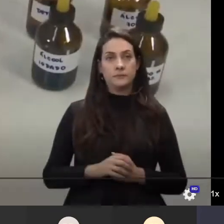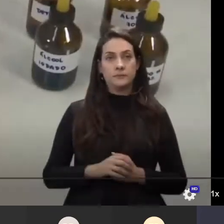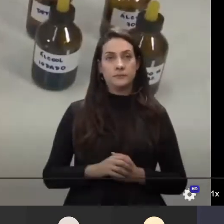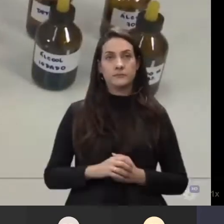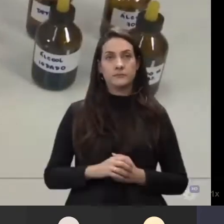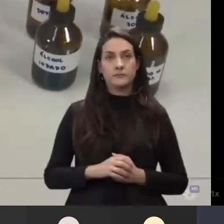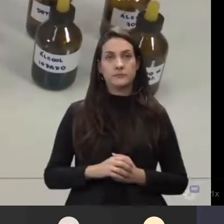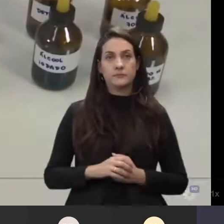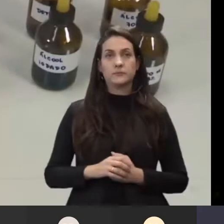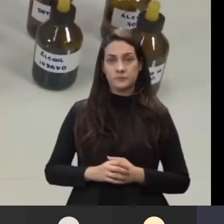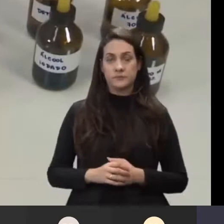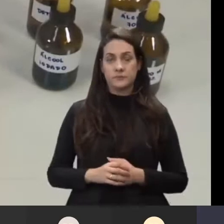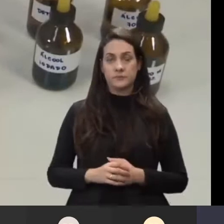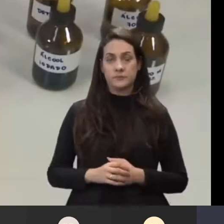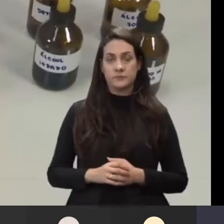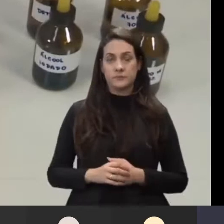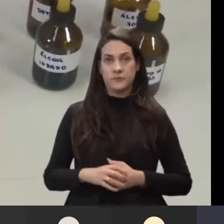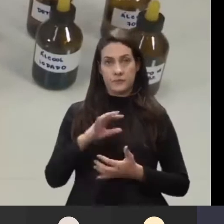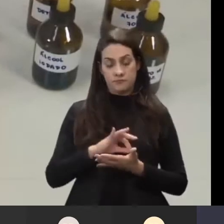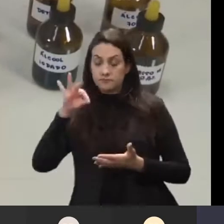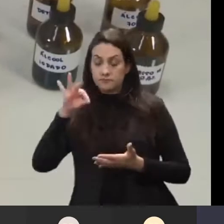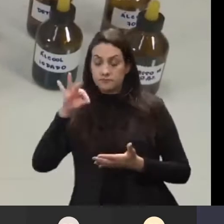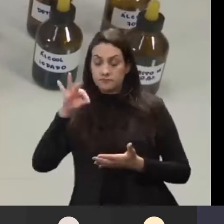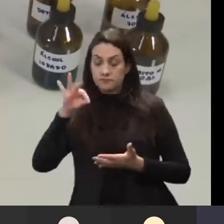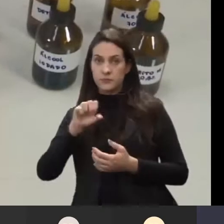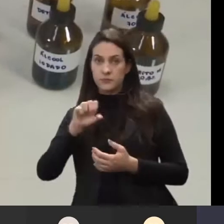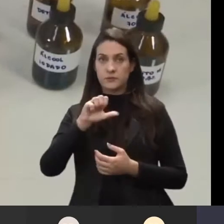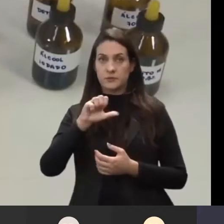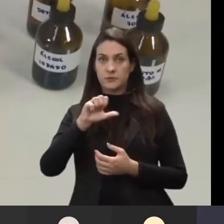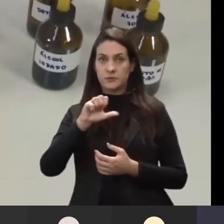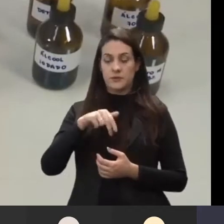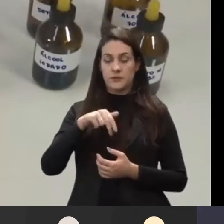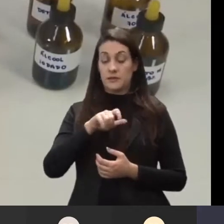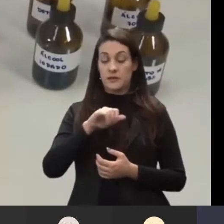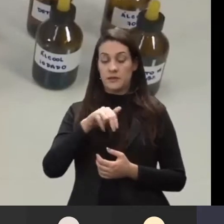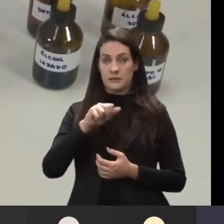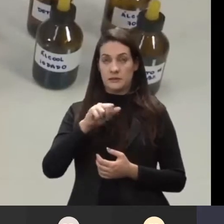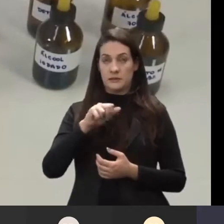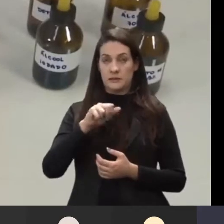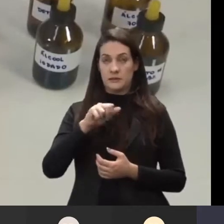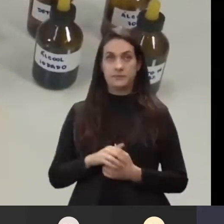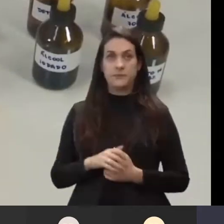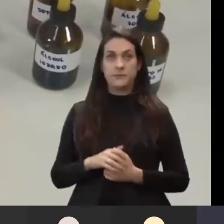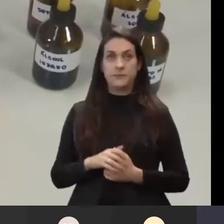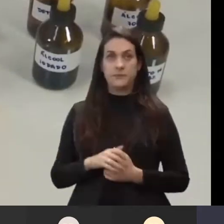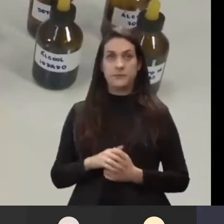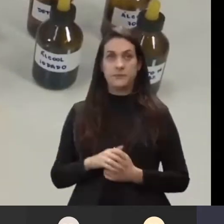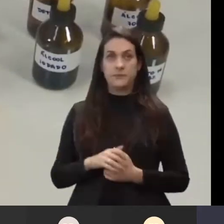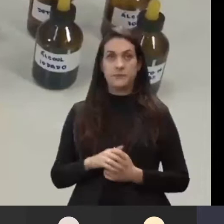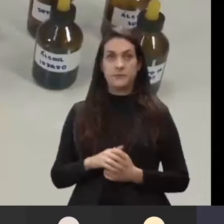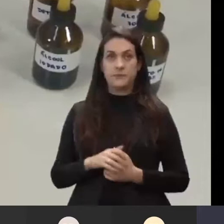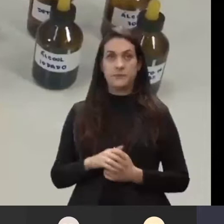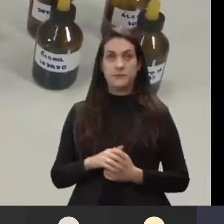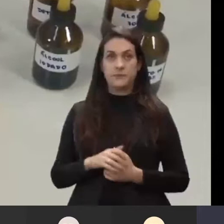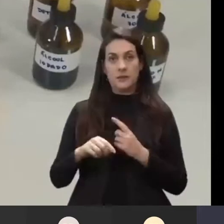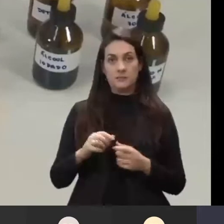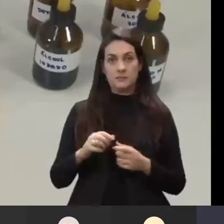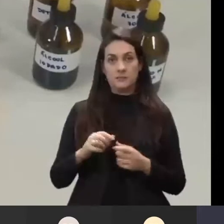da sua célula bacteriana para a salina e aí depois vai realizar a semeadura.